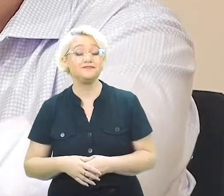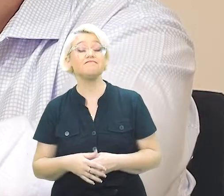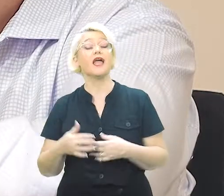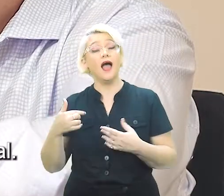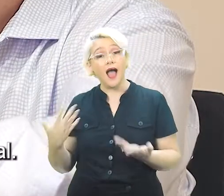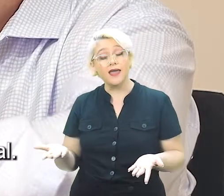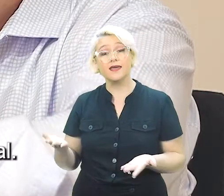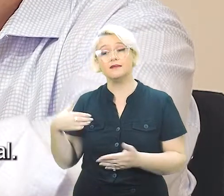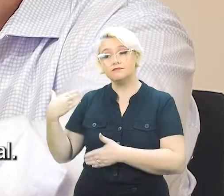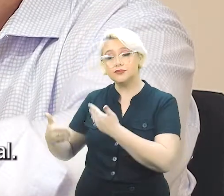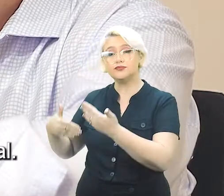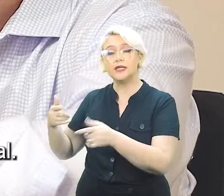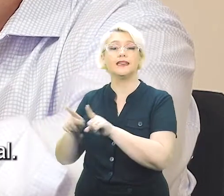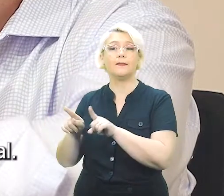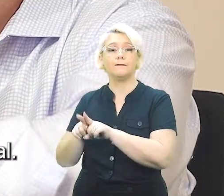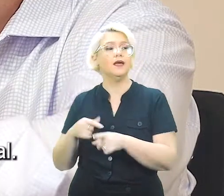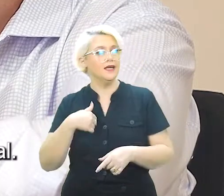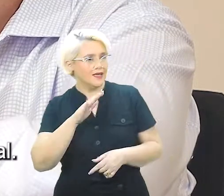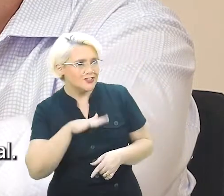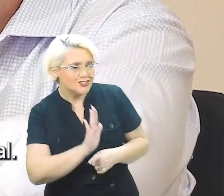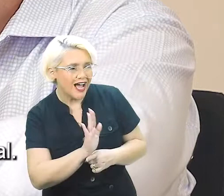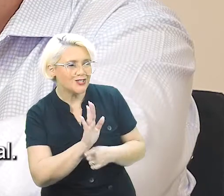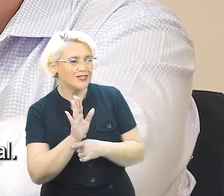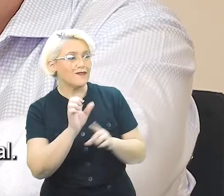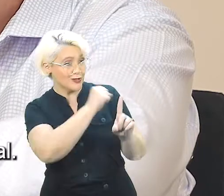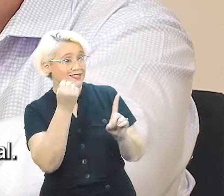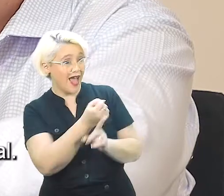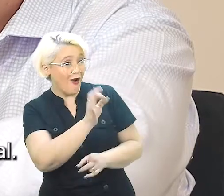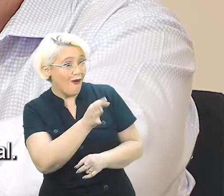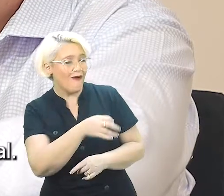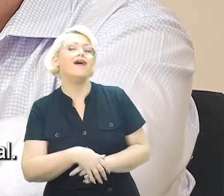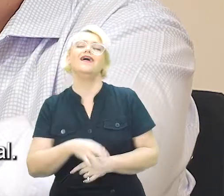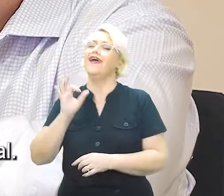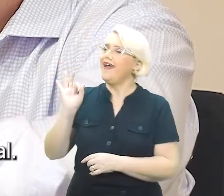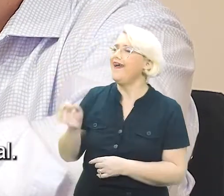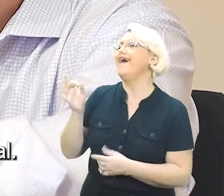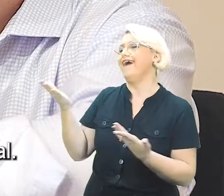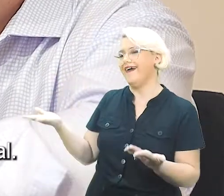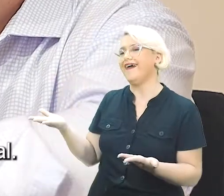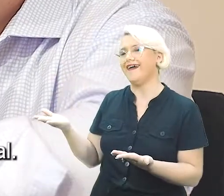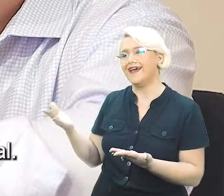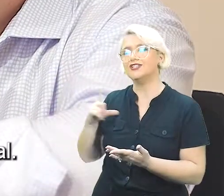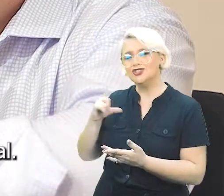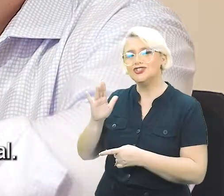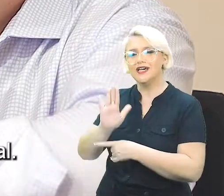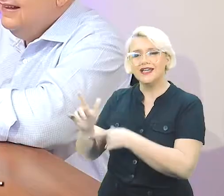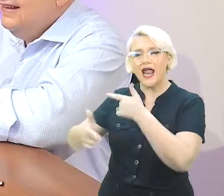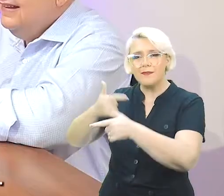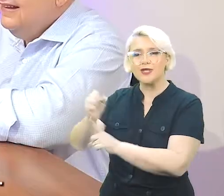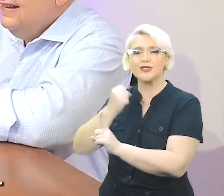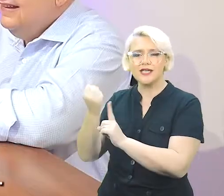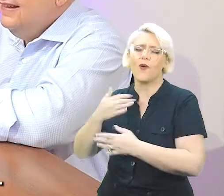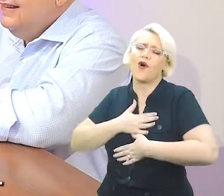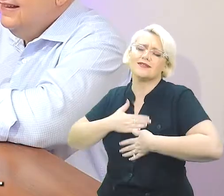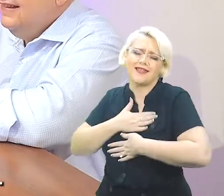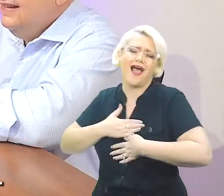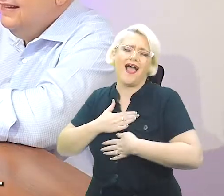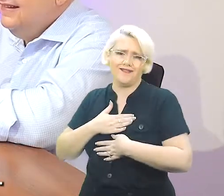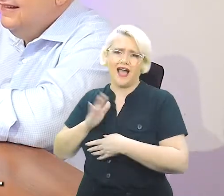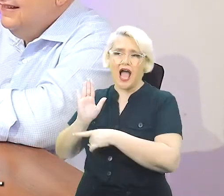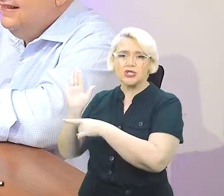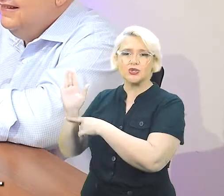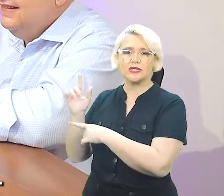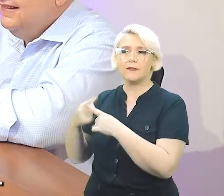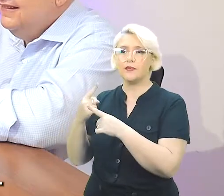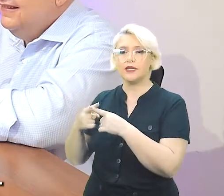Agora, aí eu também... Já dava sua contribuição social. Tinha essa contribuição social que eu gostava, porque